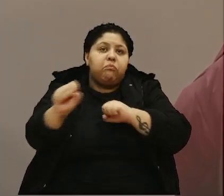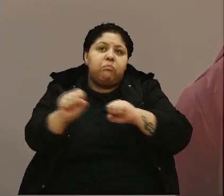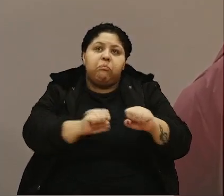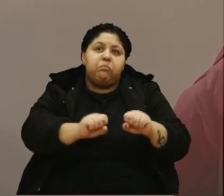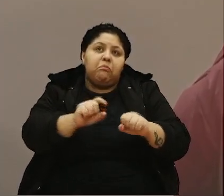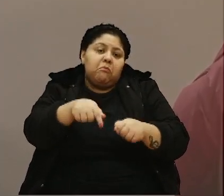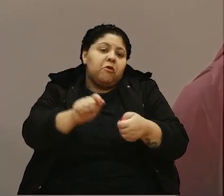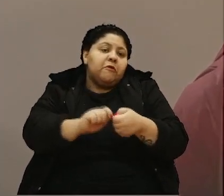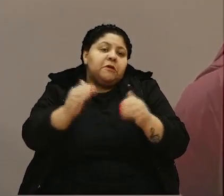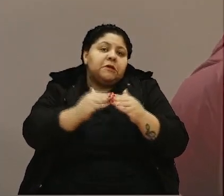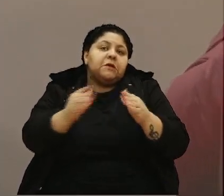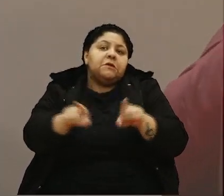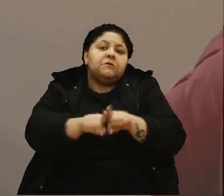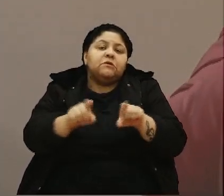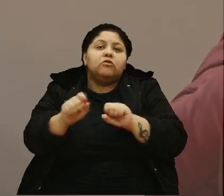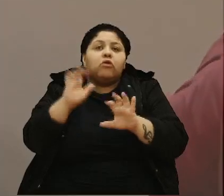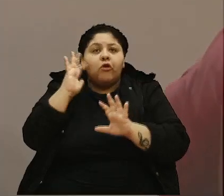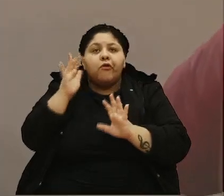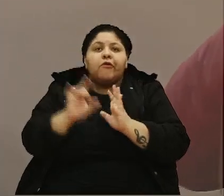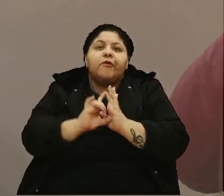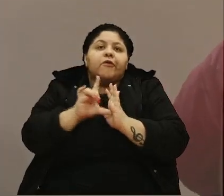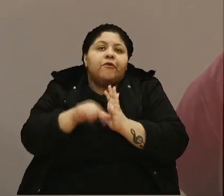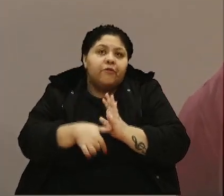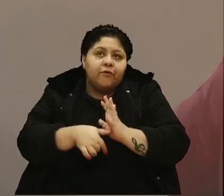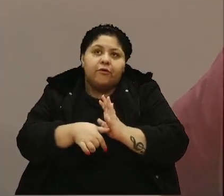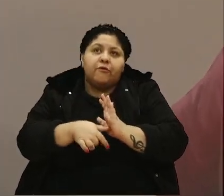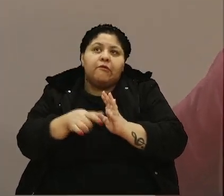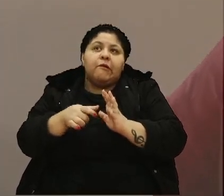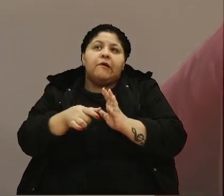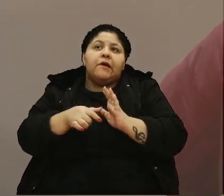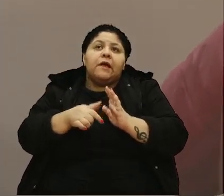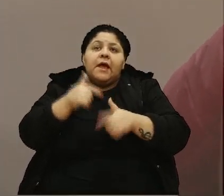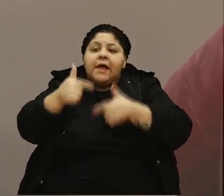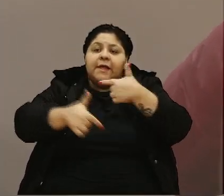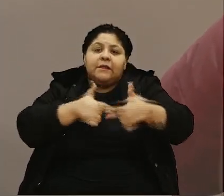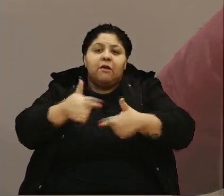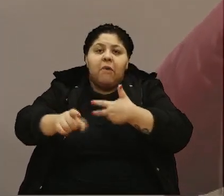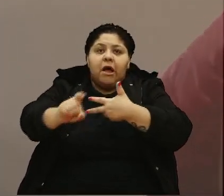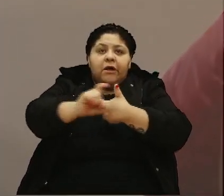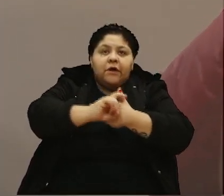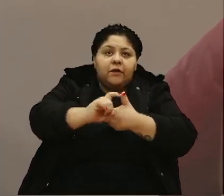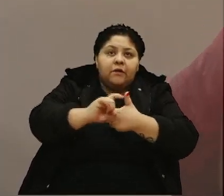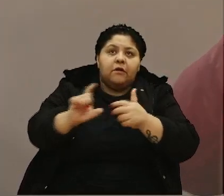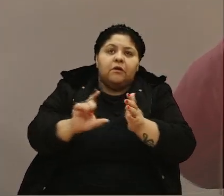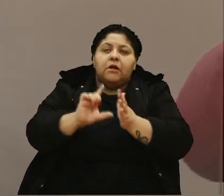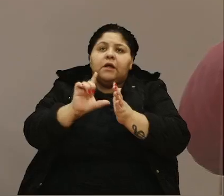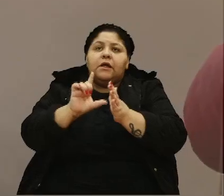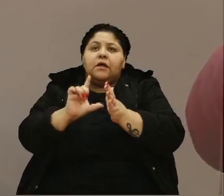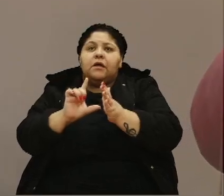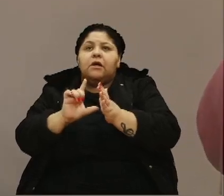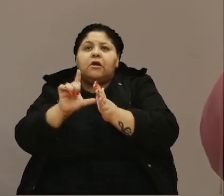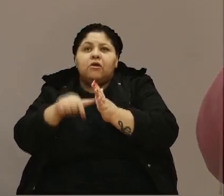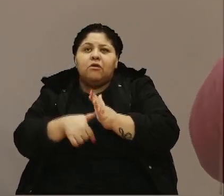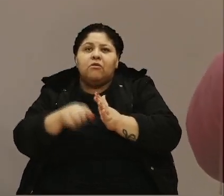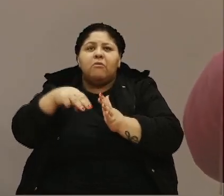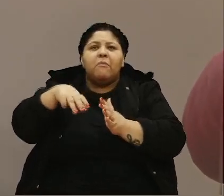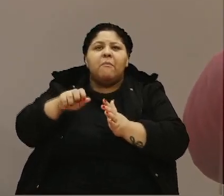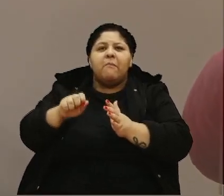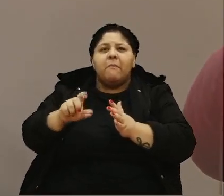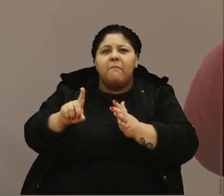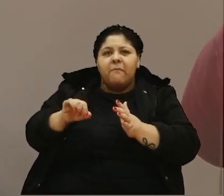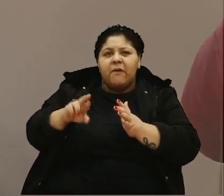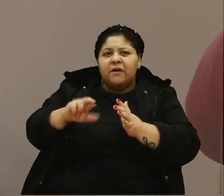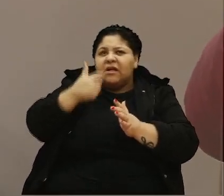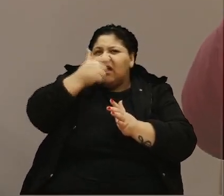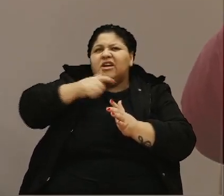nessa casa também. Né? O que vai acontecer depois compete ao Executivo também, compete depois uma ADIM, como o senhor destaca aí agora, e eu acho que é